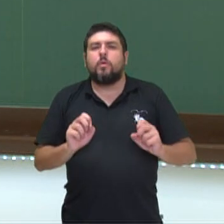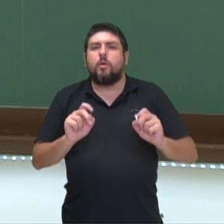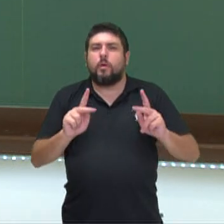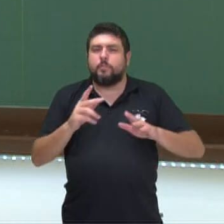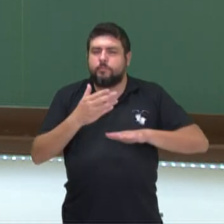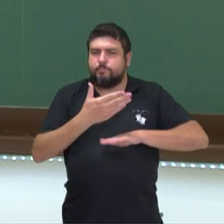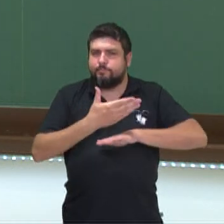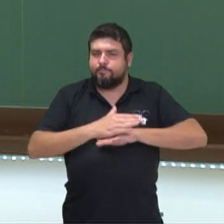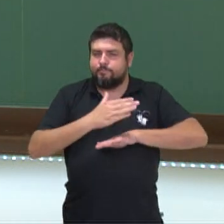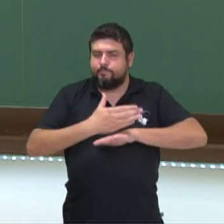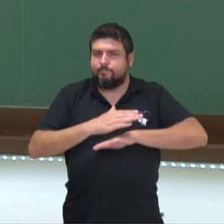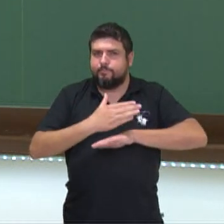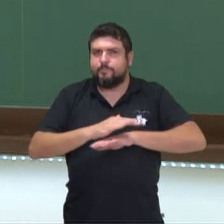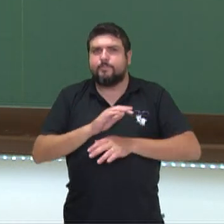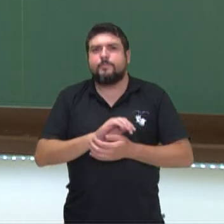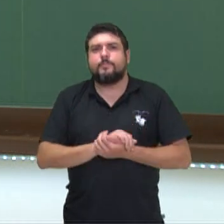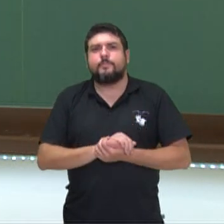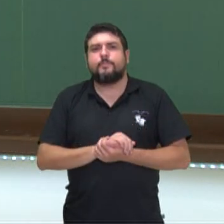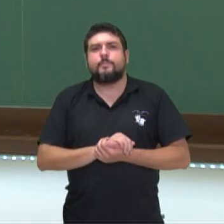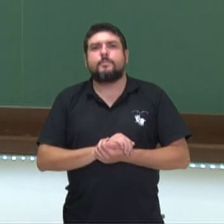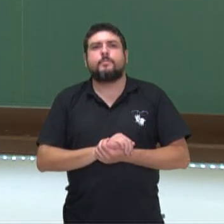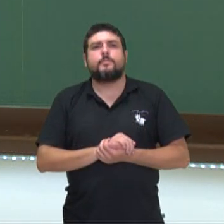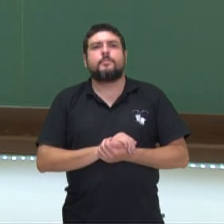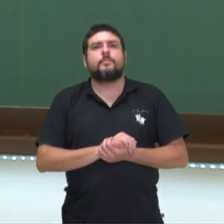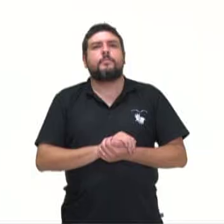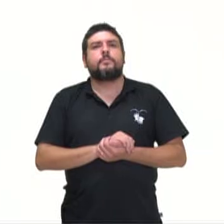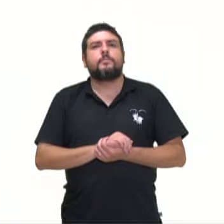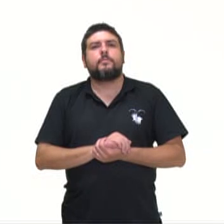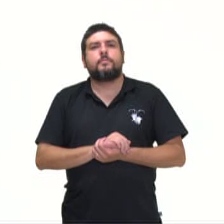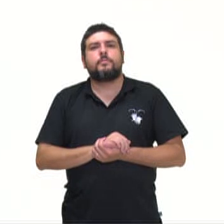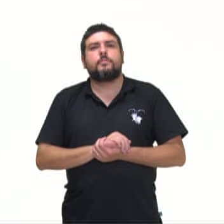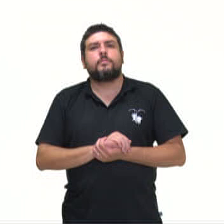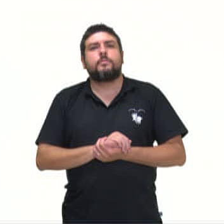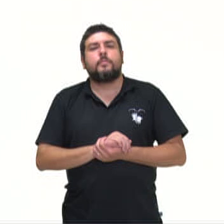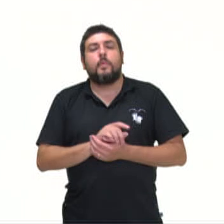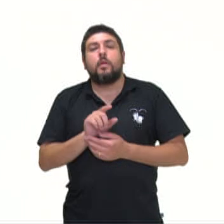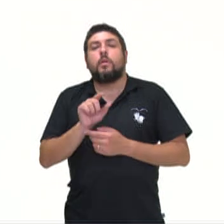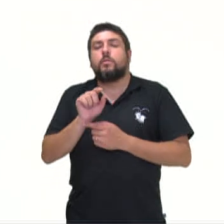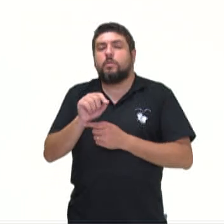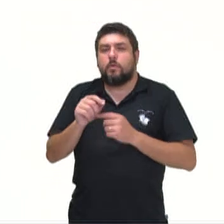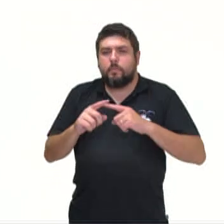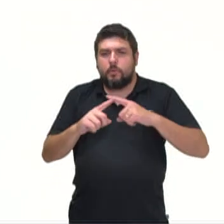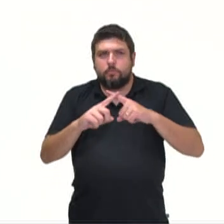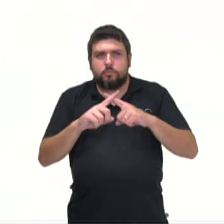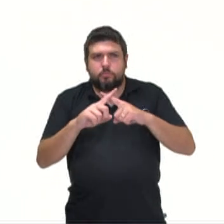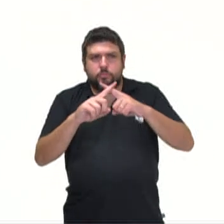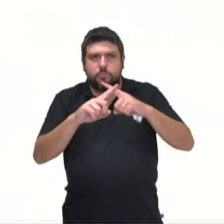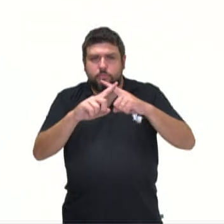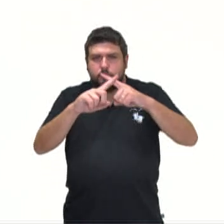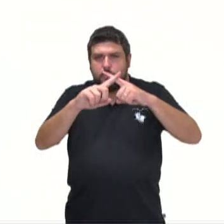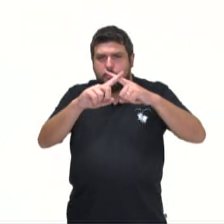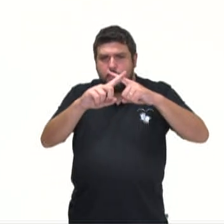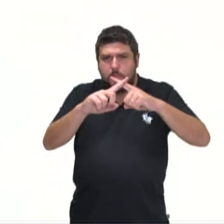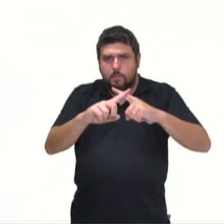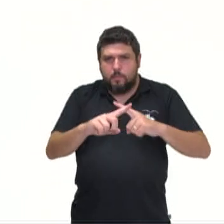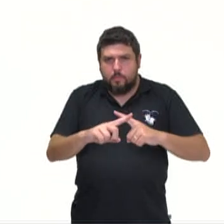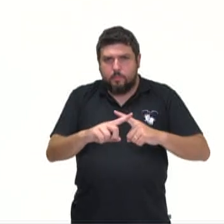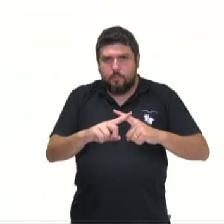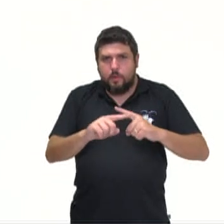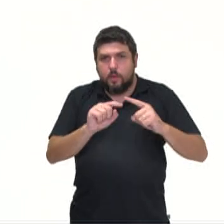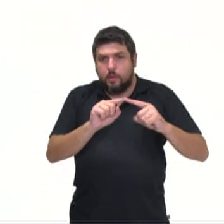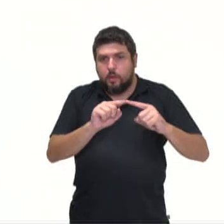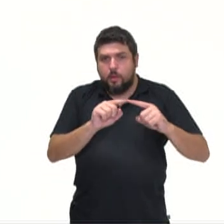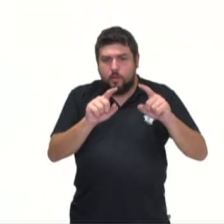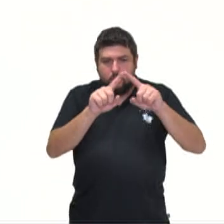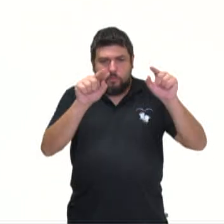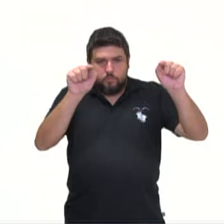pouquinho? Olha só o nosso praticando 1. Relacione as multiplicações da coluna A